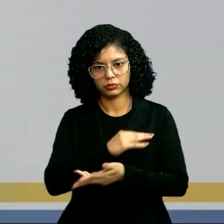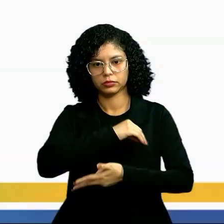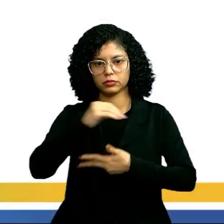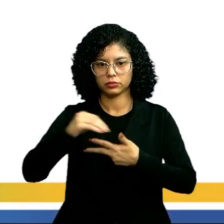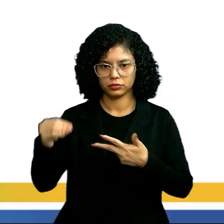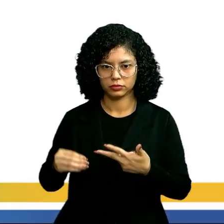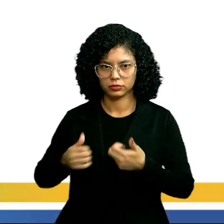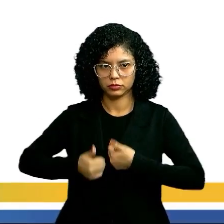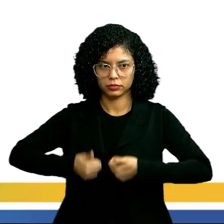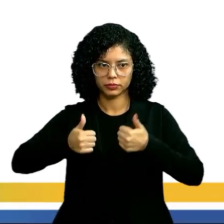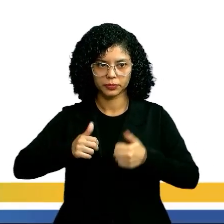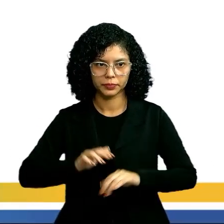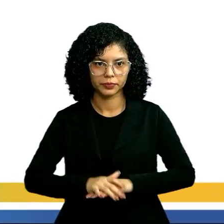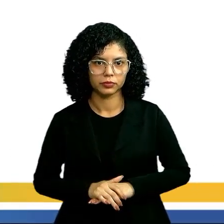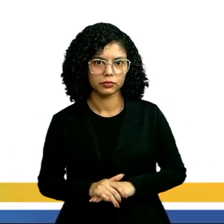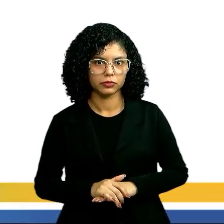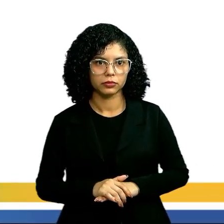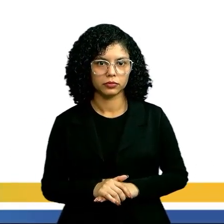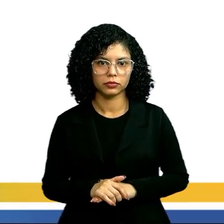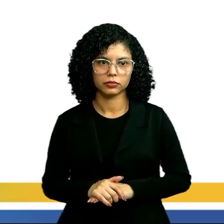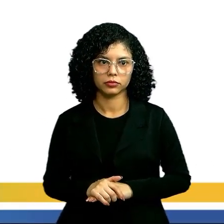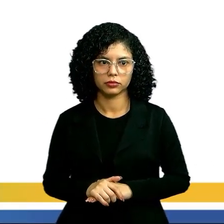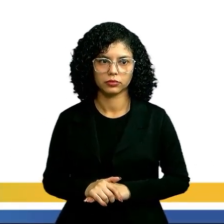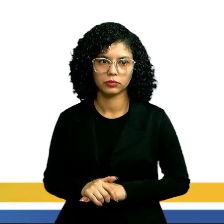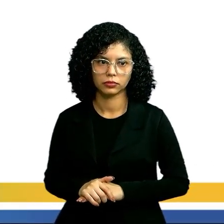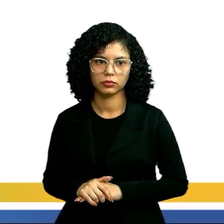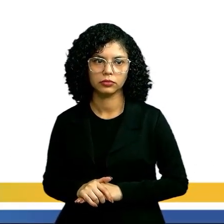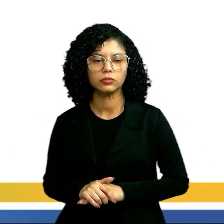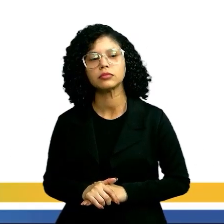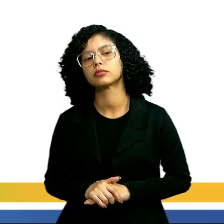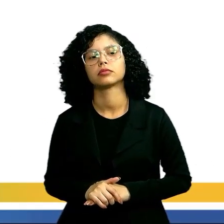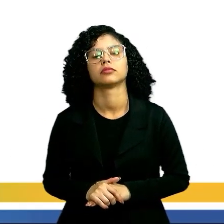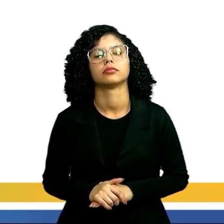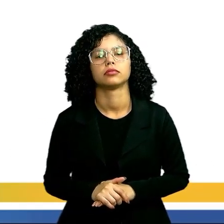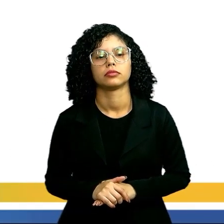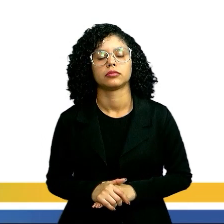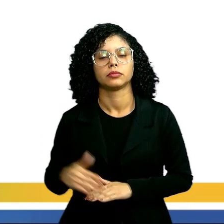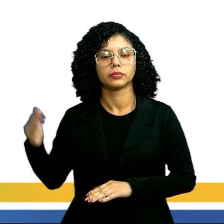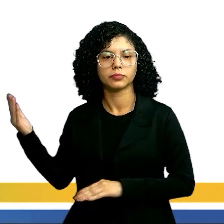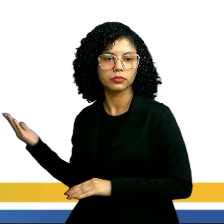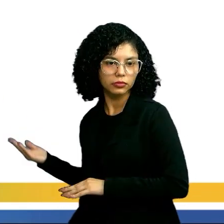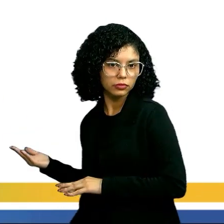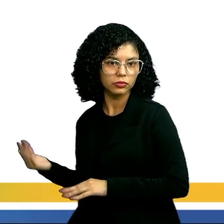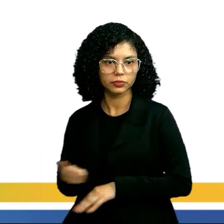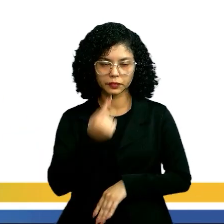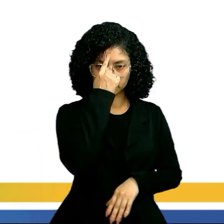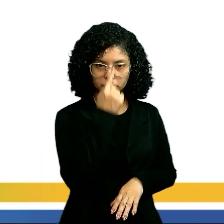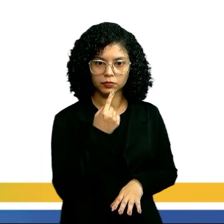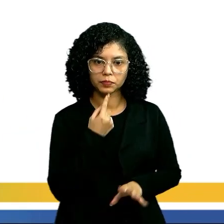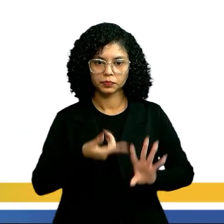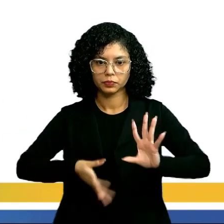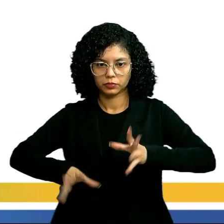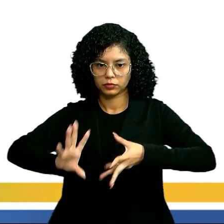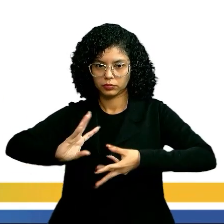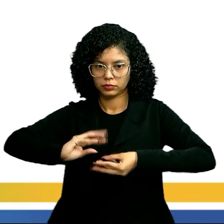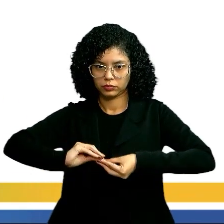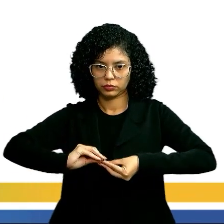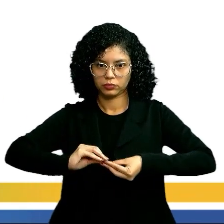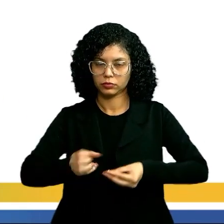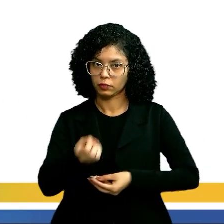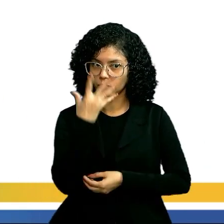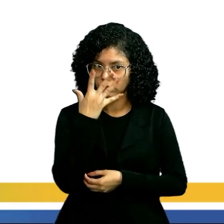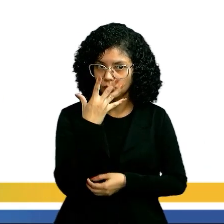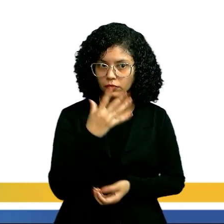A Prova Enem, nosso livrinho. Aqui eu coloquei mais um resumo para vocês,